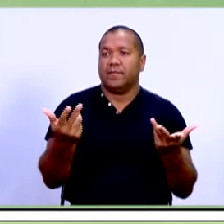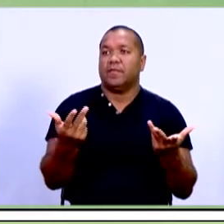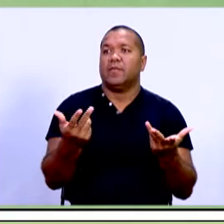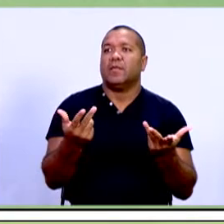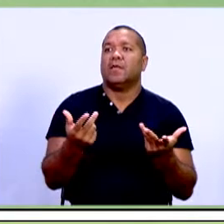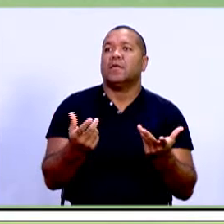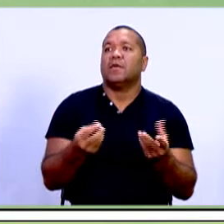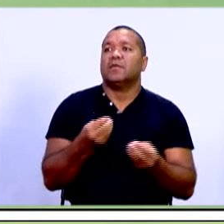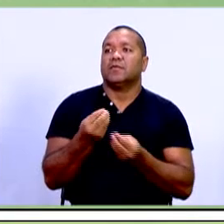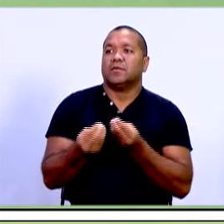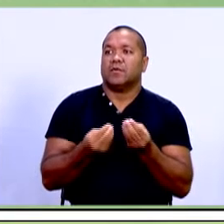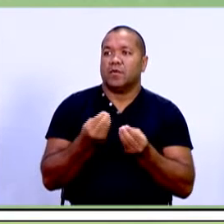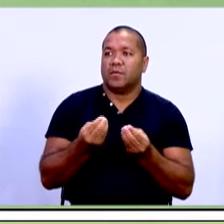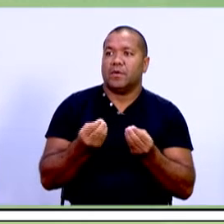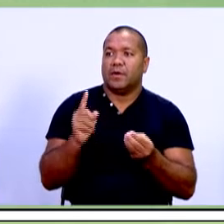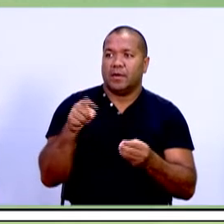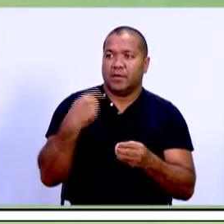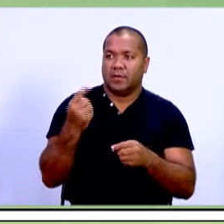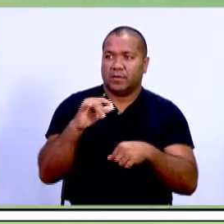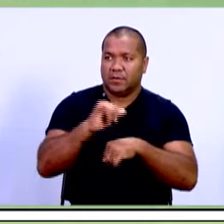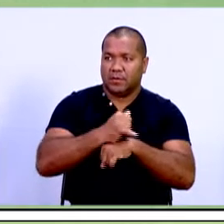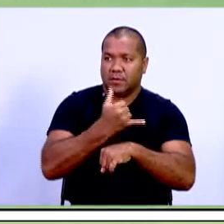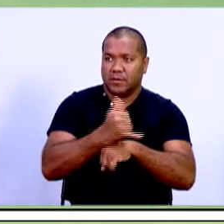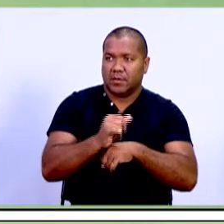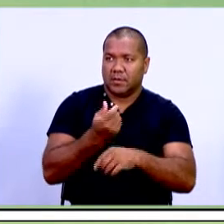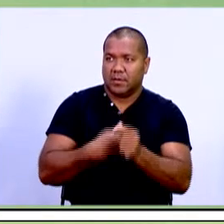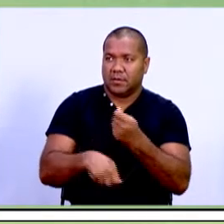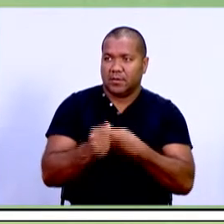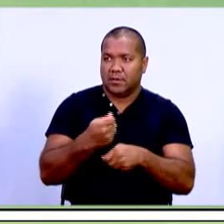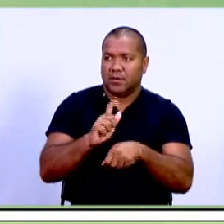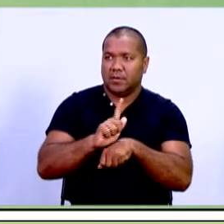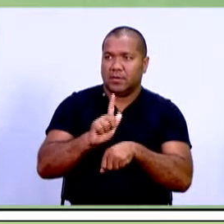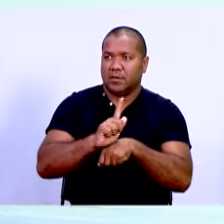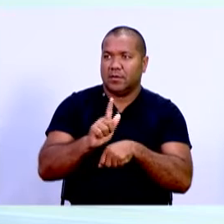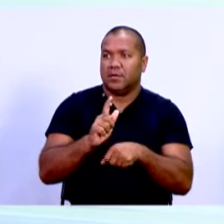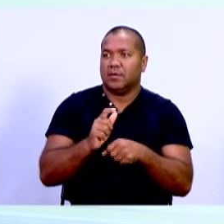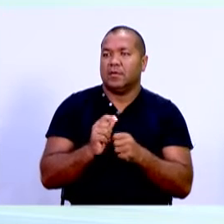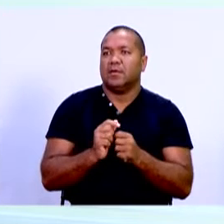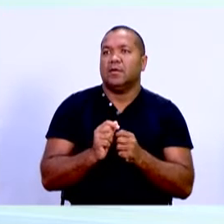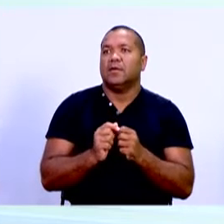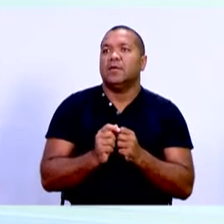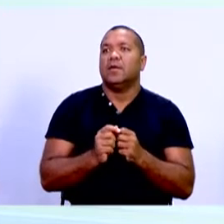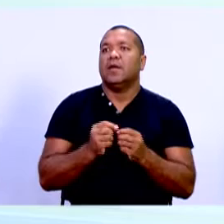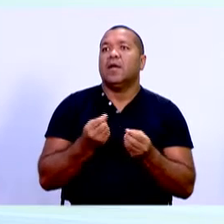a nossa estratégia de negócio e de gestão institucional